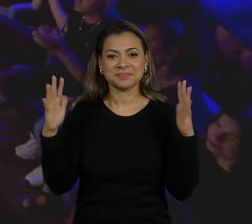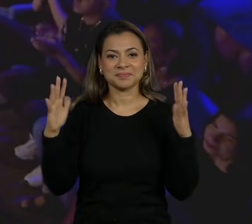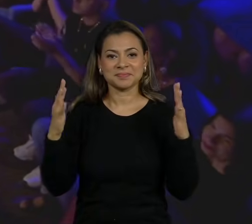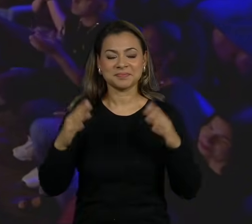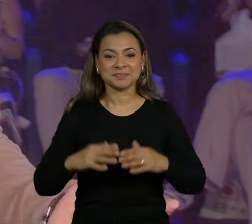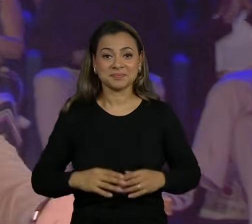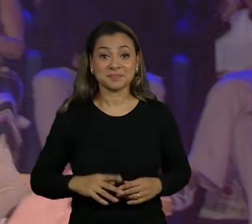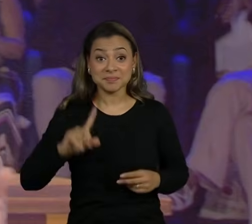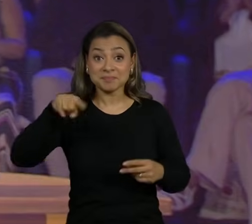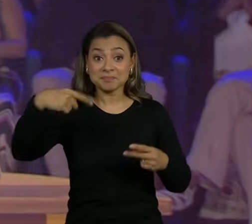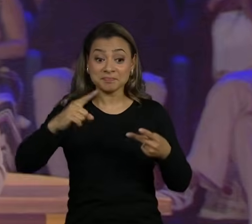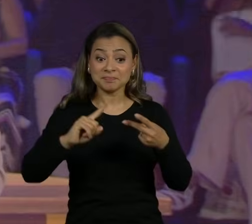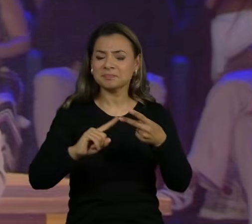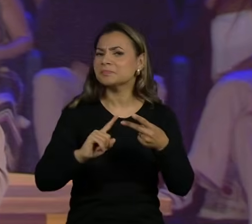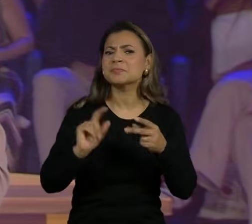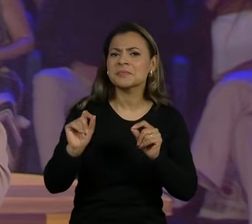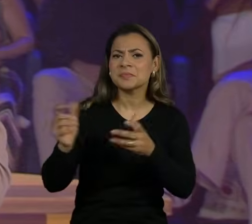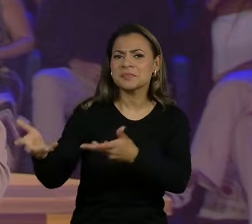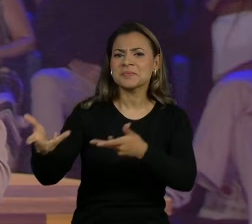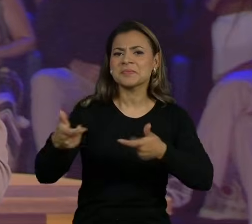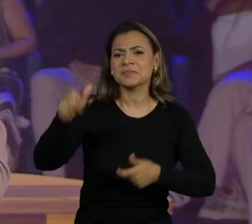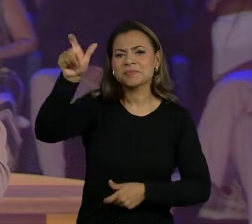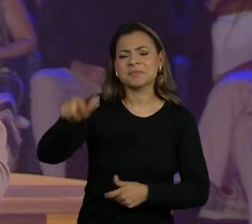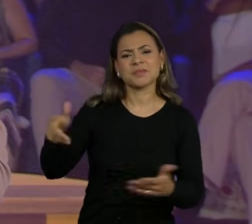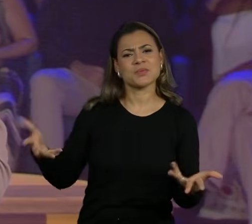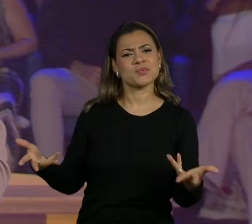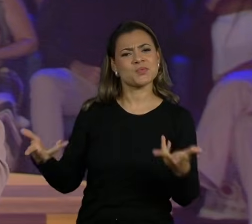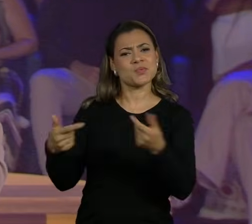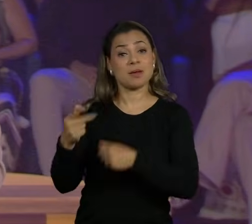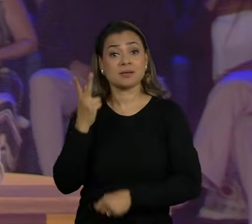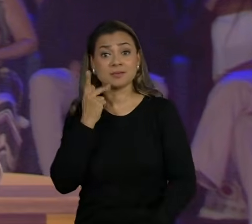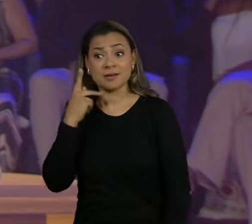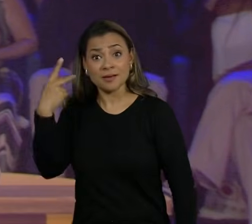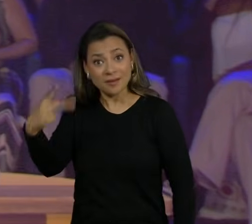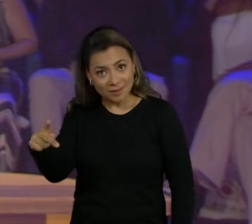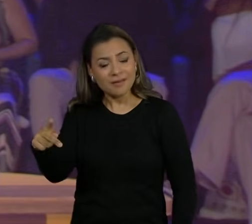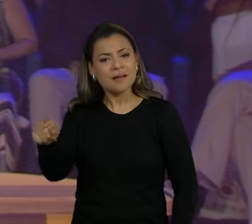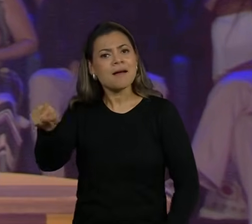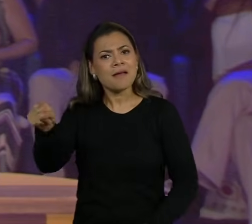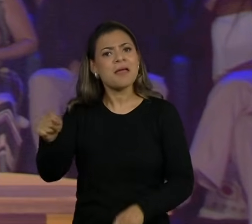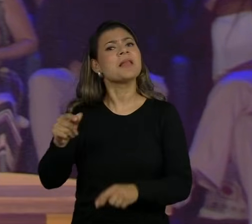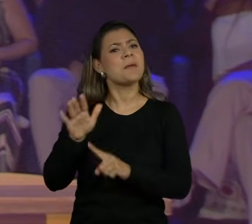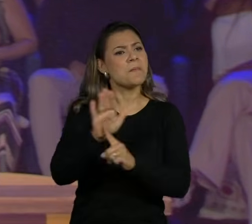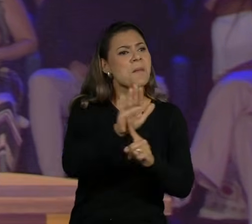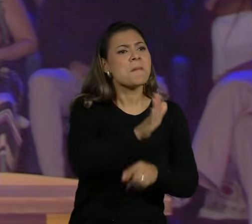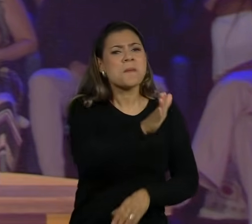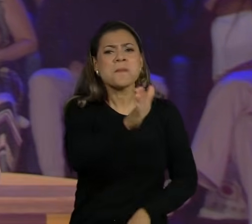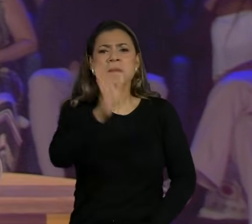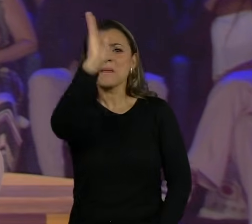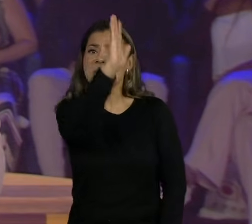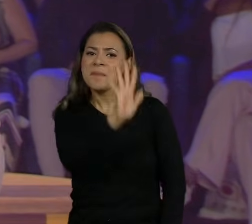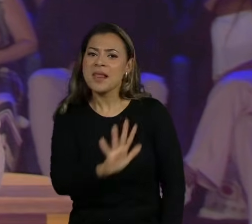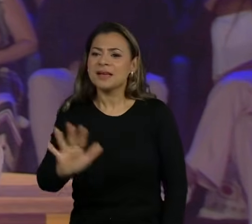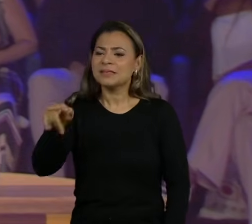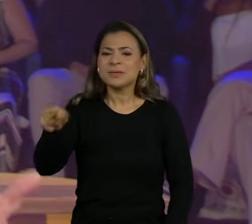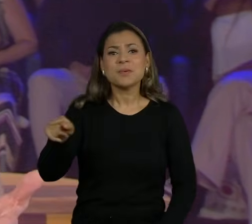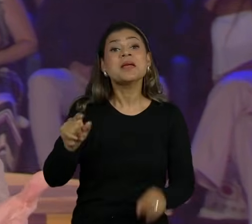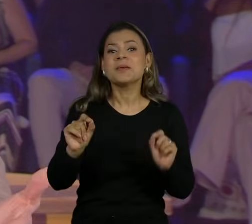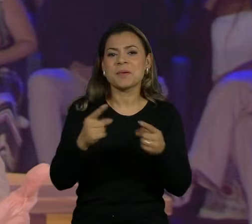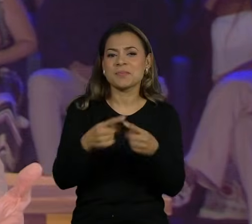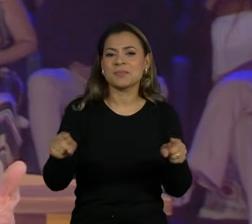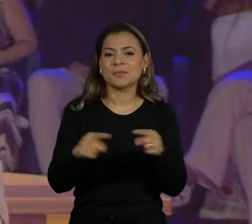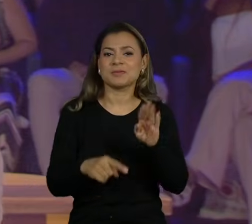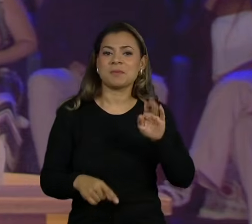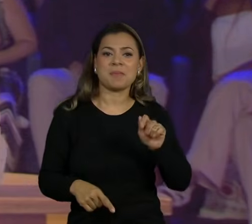E no terceiro sinal, um artista icônico, um cearense que conquistou o Brasil. Ele mistura o melhor do brega